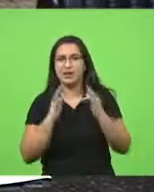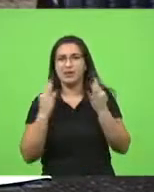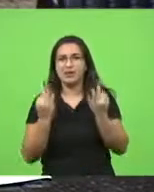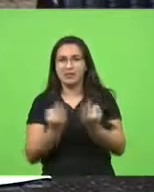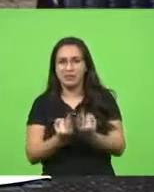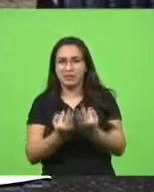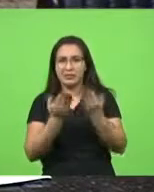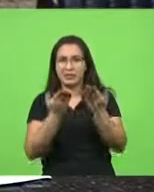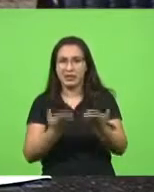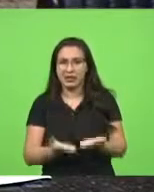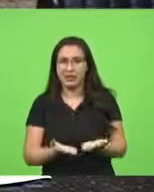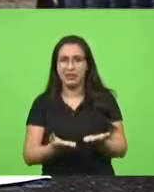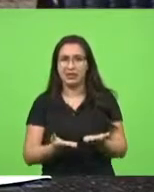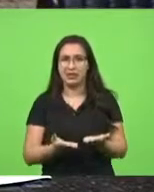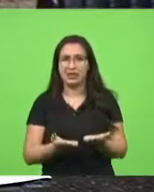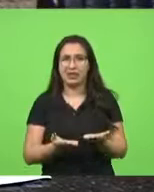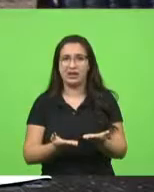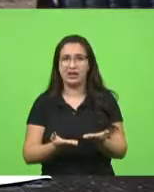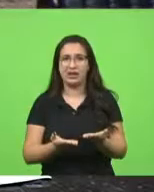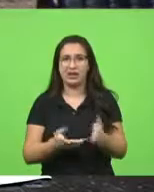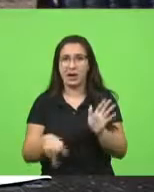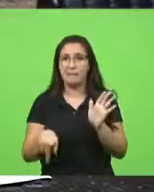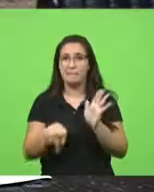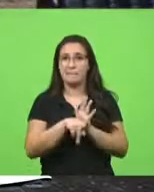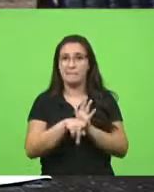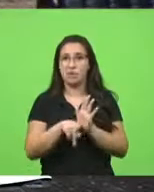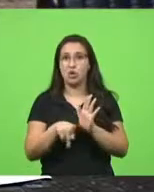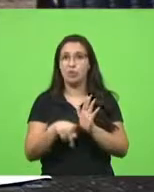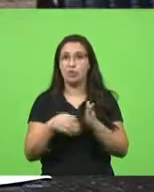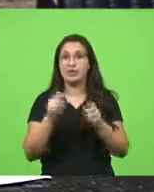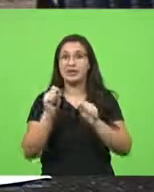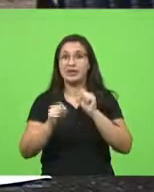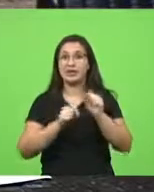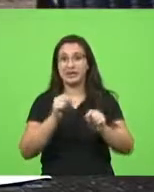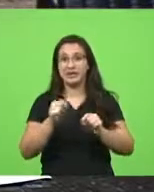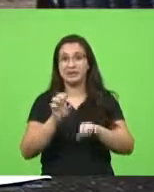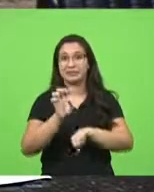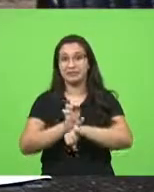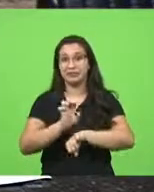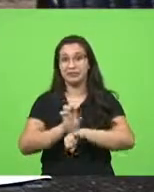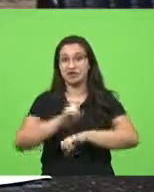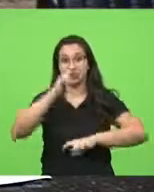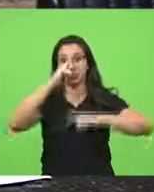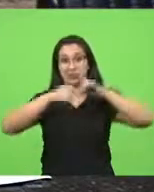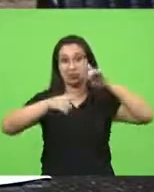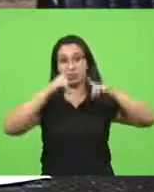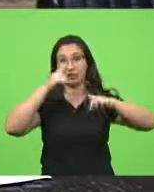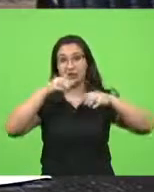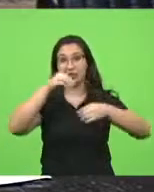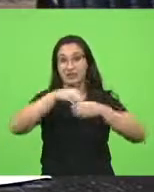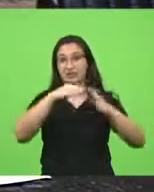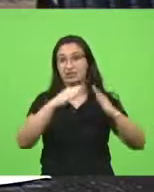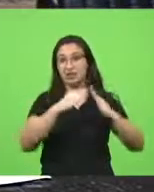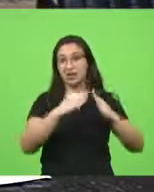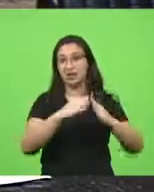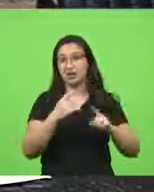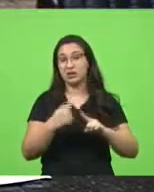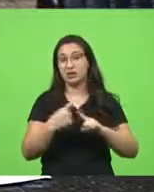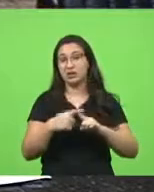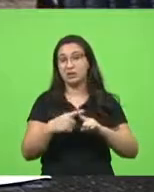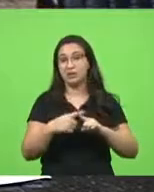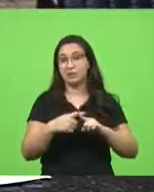agora propriedade do Estado. E fez isso por quê? Segundo a alegação do Ministério Público,